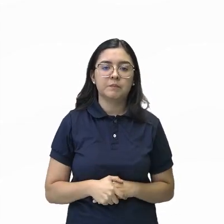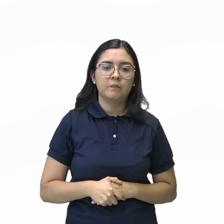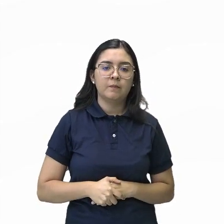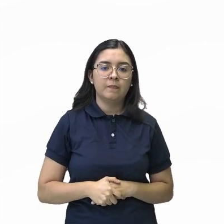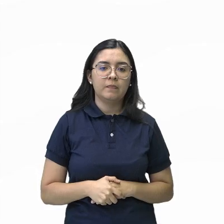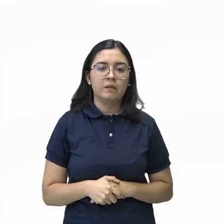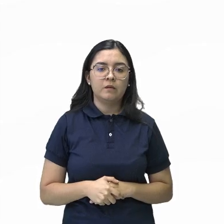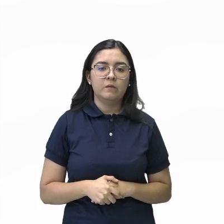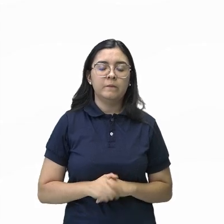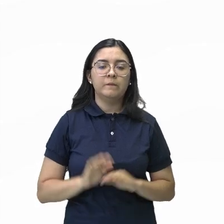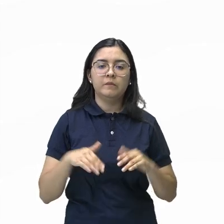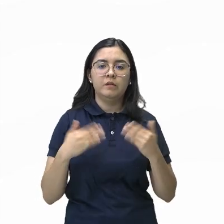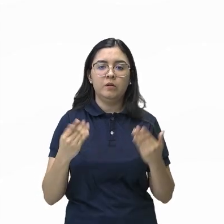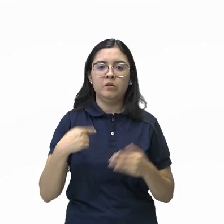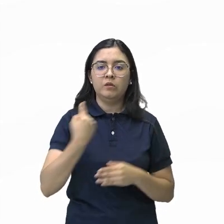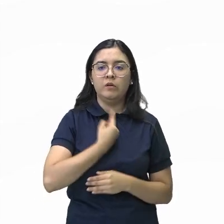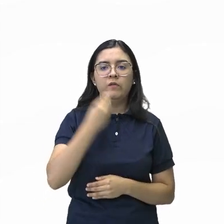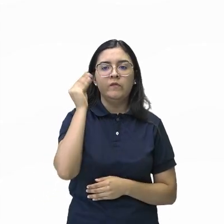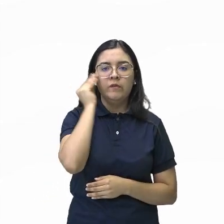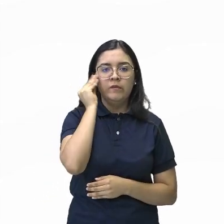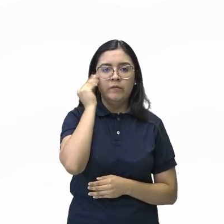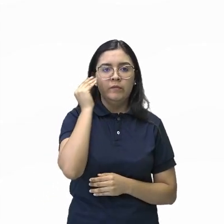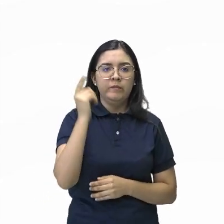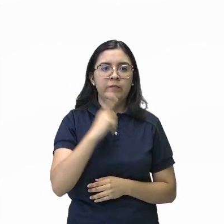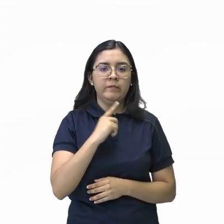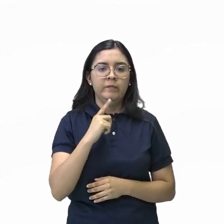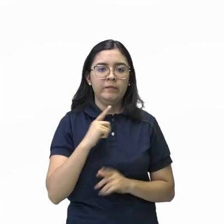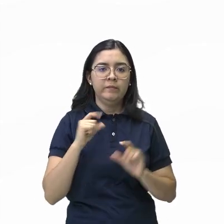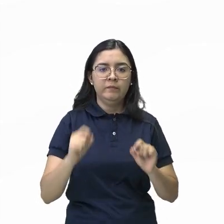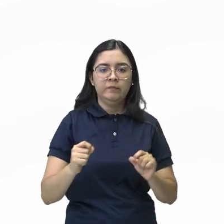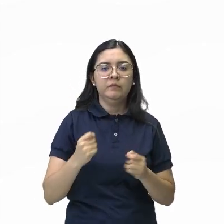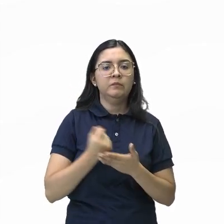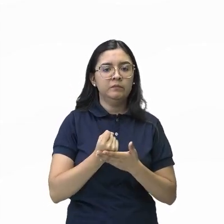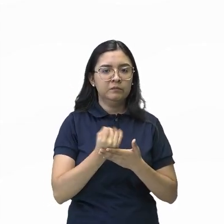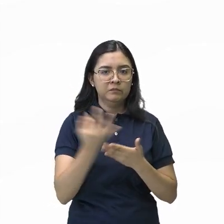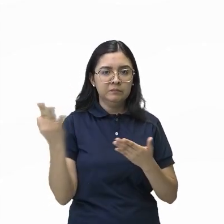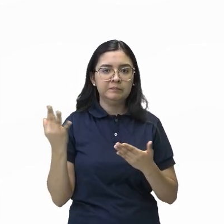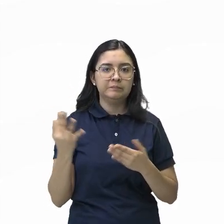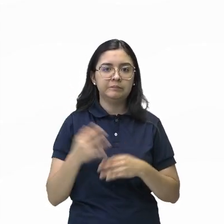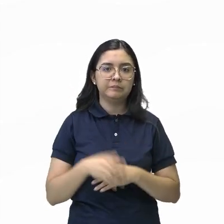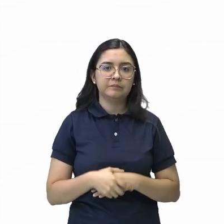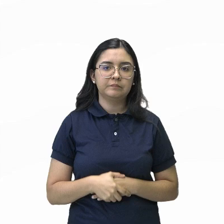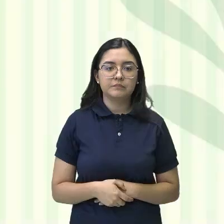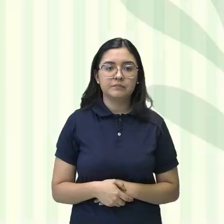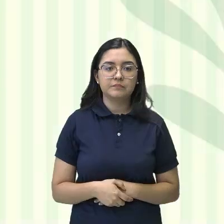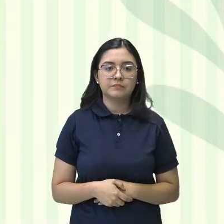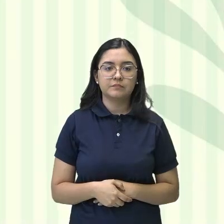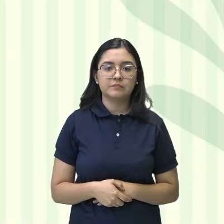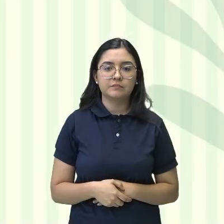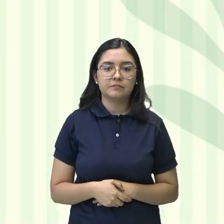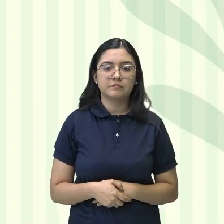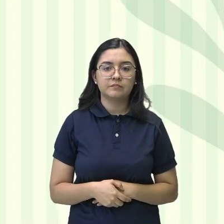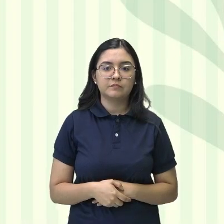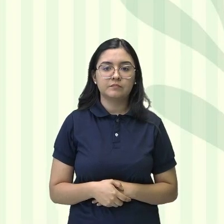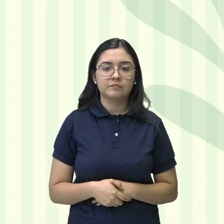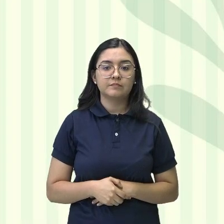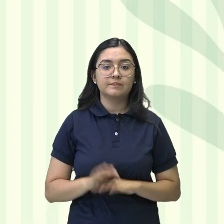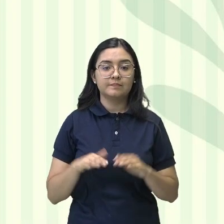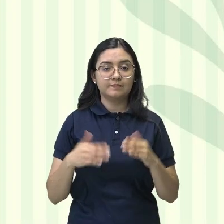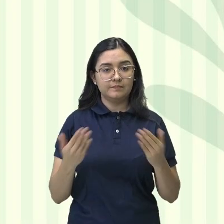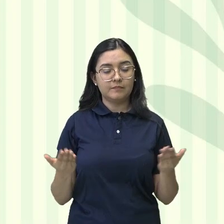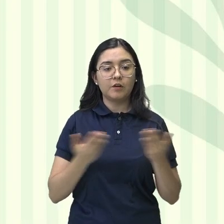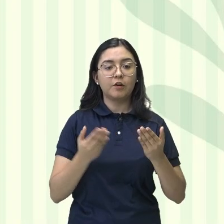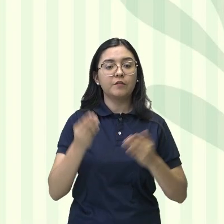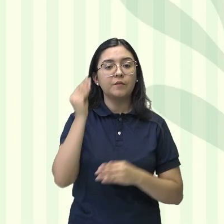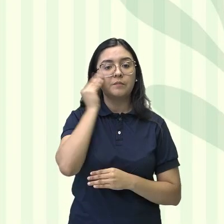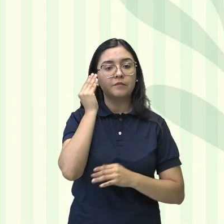a gente vai ver aí que nós temos números bastante interessantes. Então, vamos visualizar aí